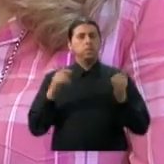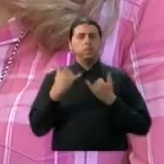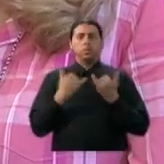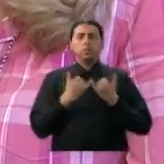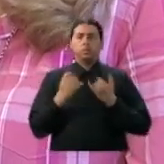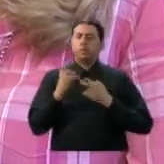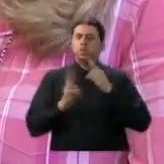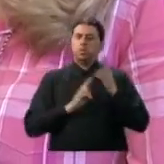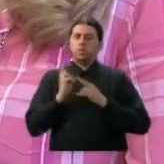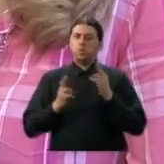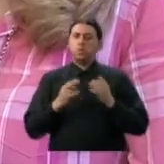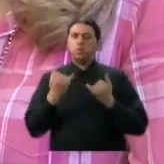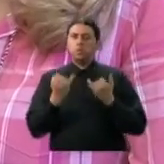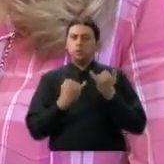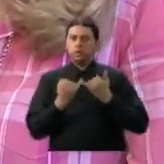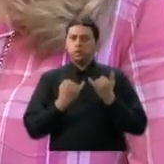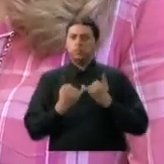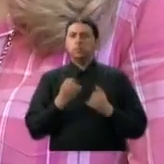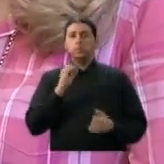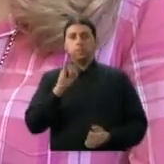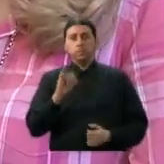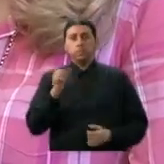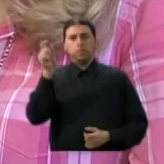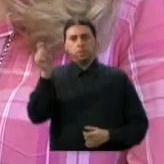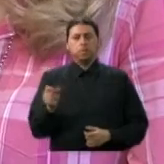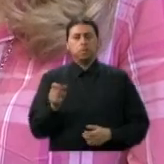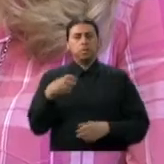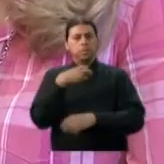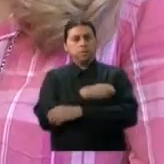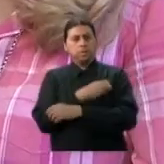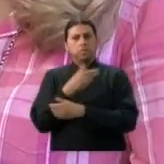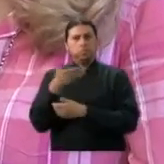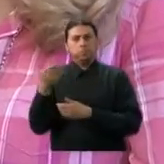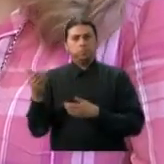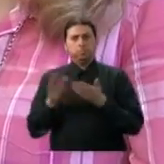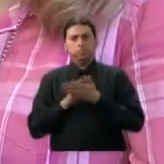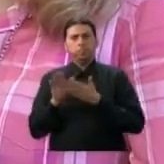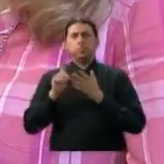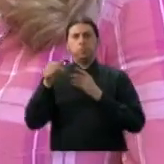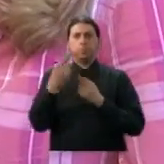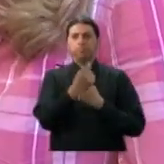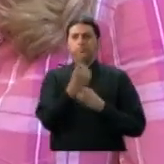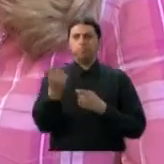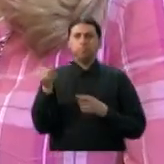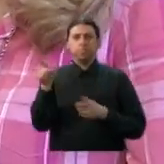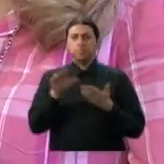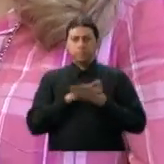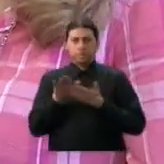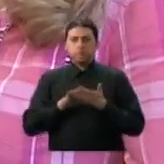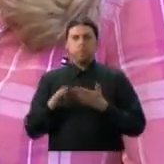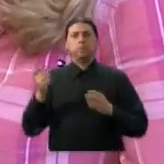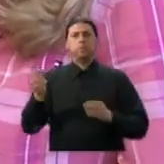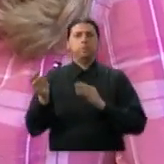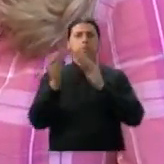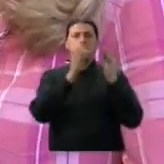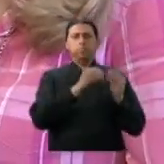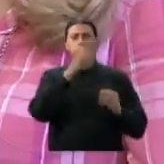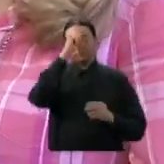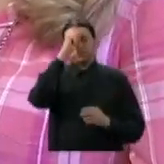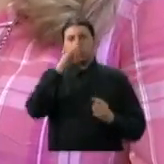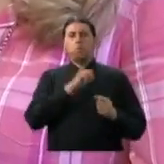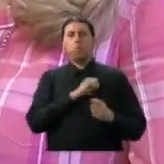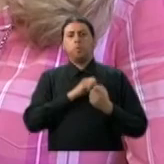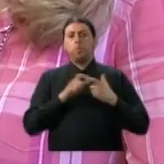aplicar a vacina, qual é que vai ser o gasto que tu vai ter em casos que vão ocorrer e vão levar à hospitalização, à utilização de